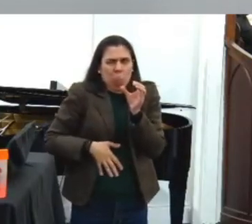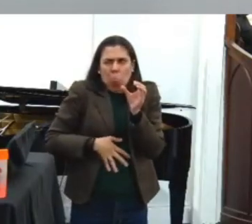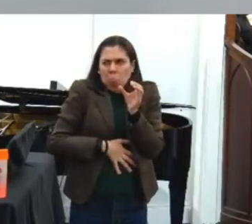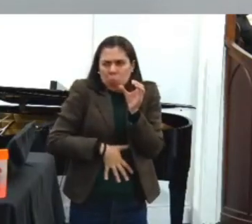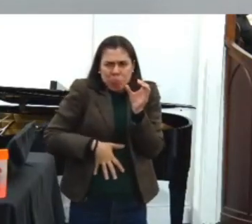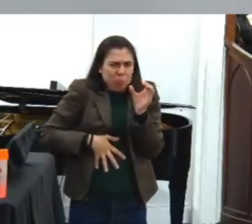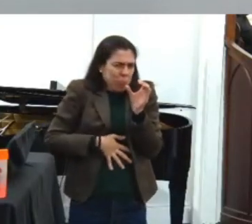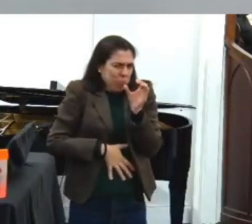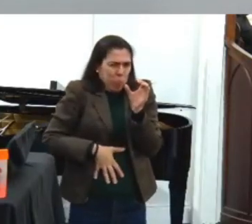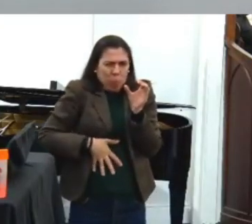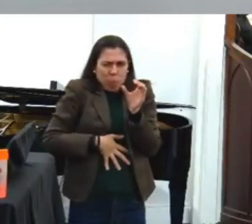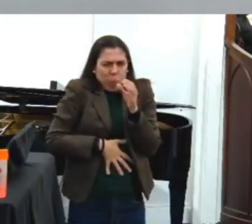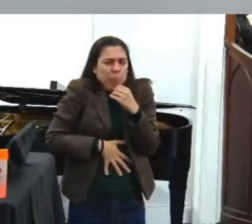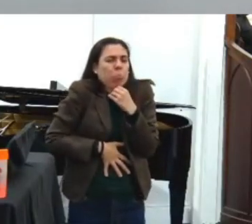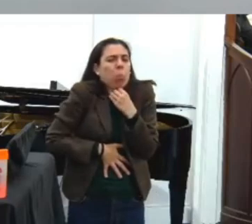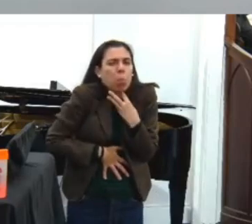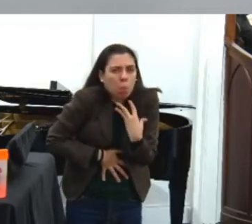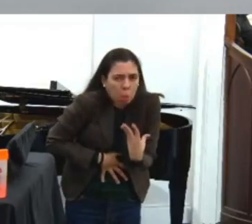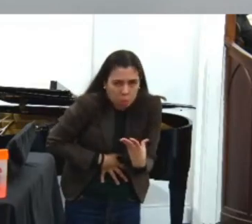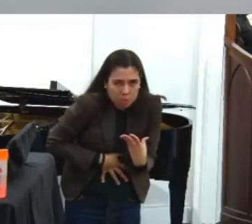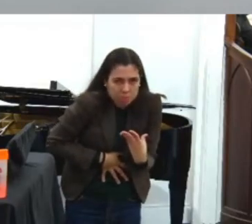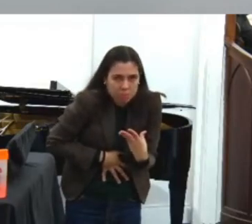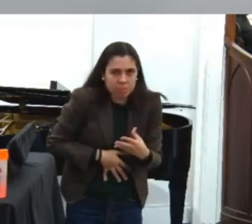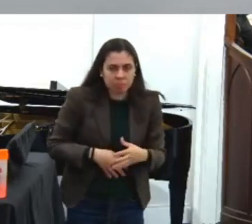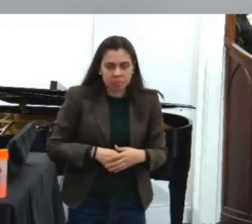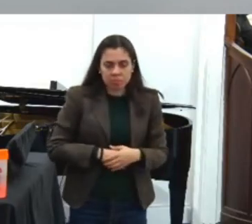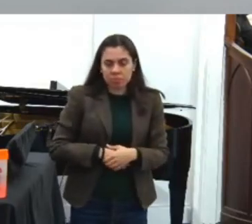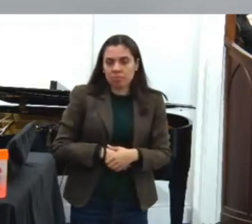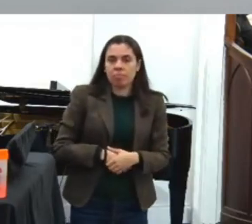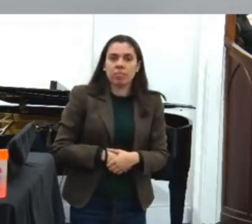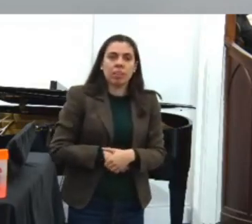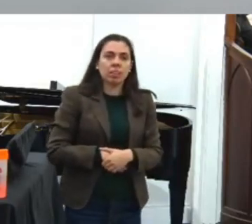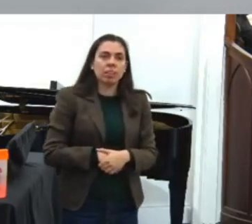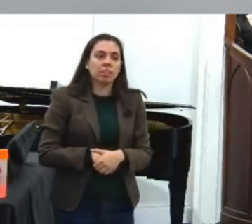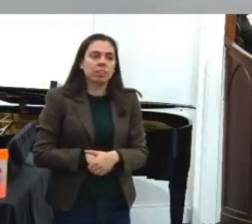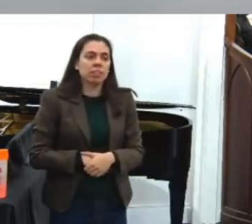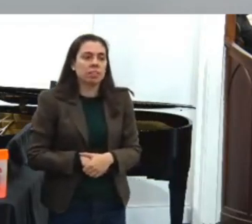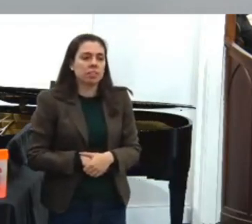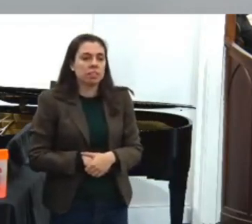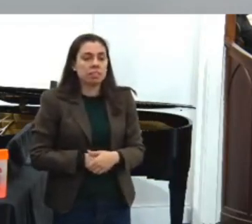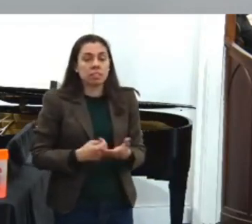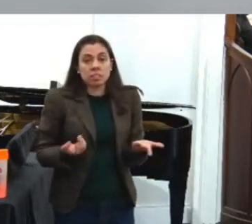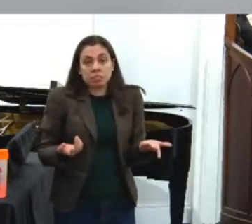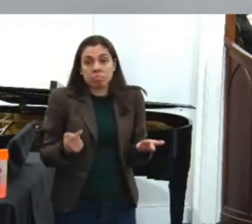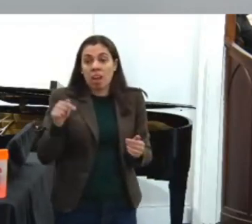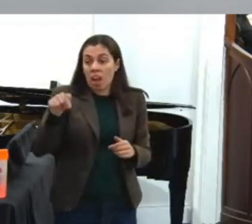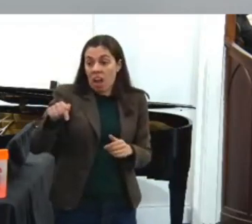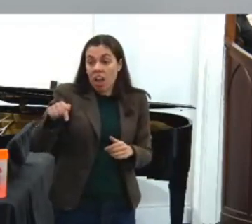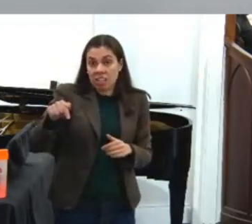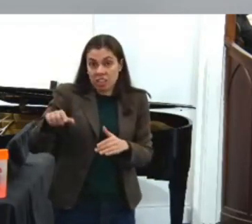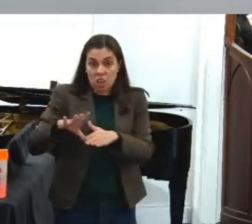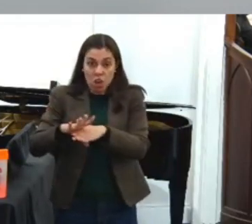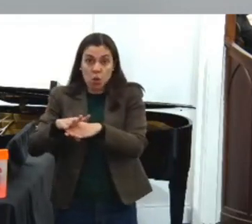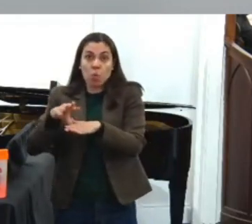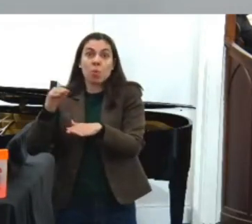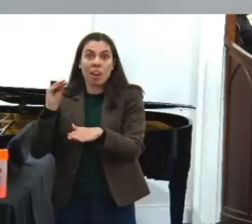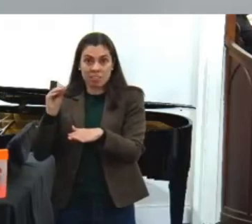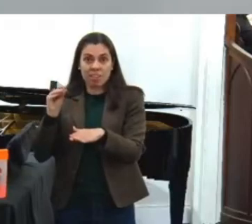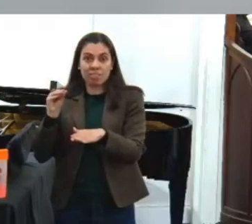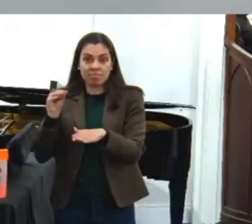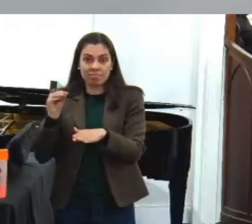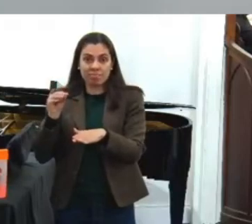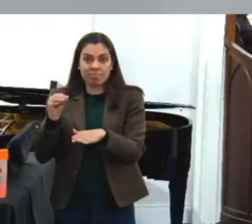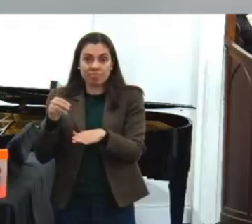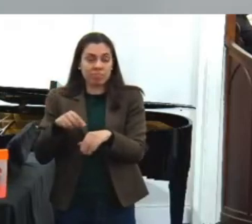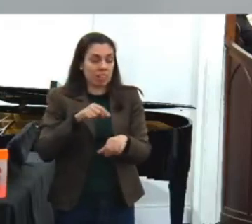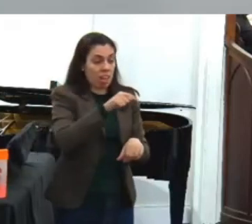Laodiceia, águas mornas, com pouco proveito, e a vida